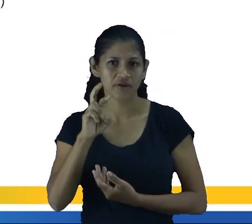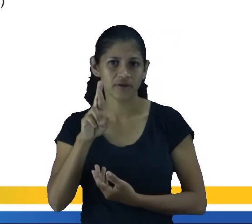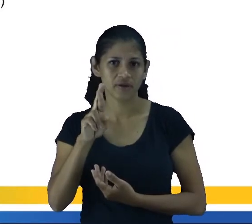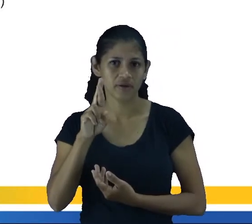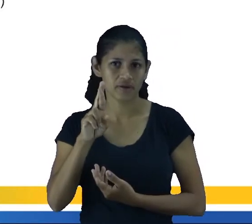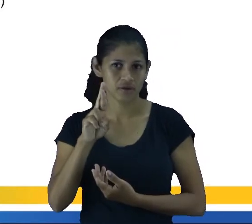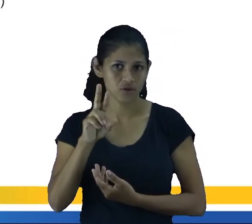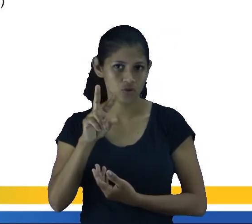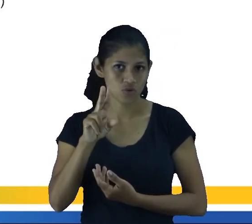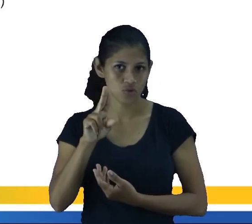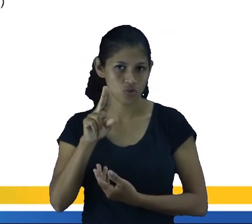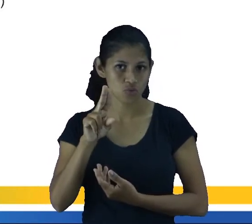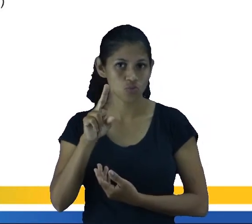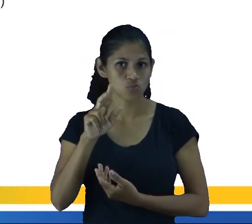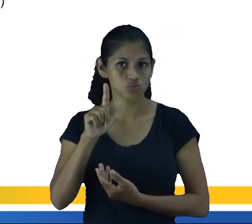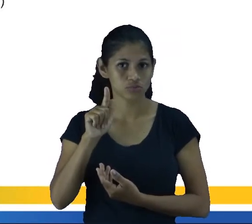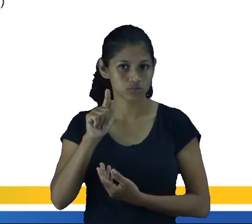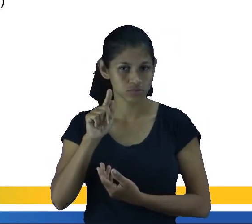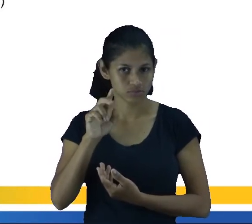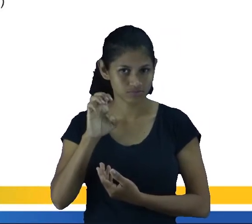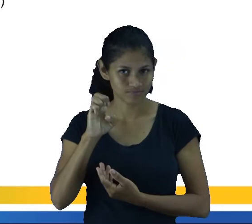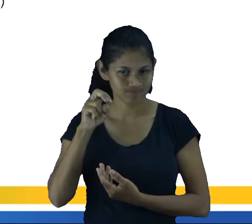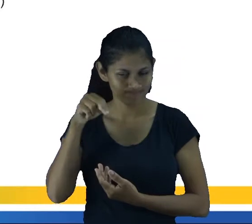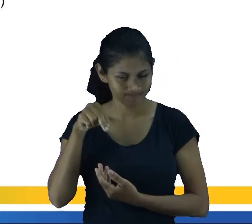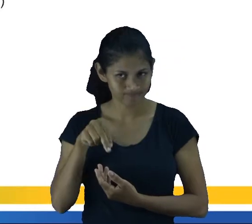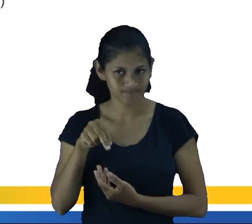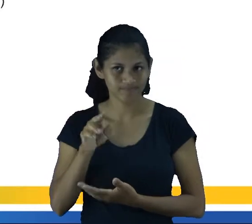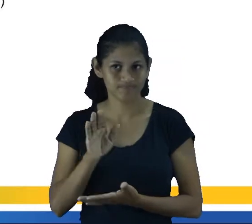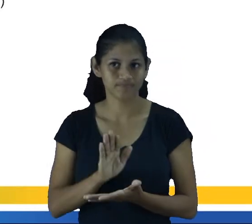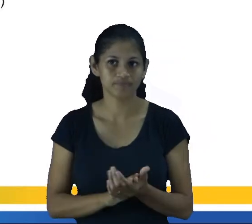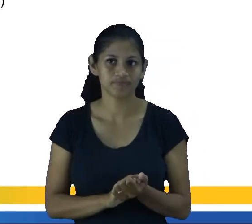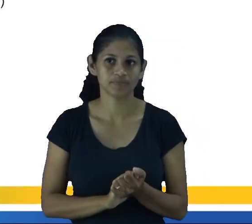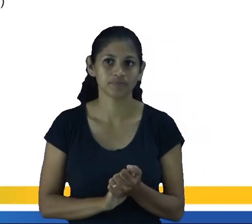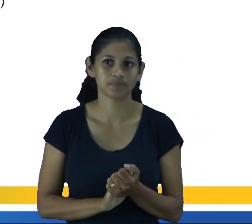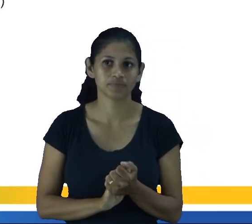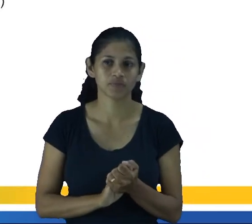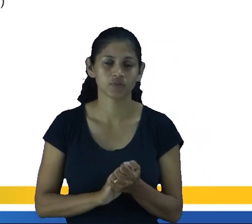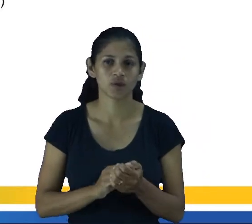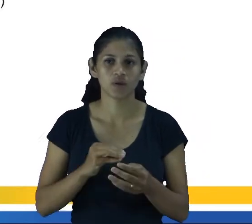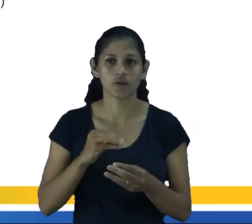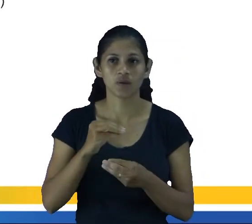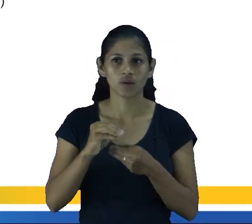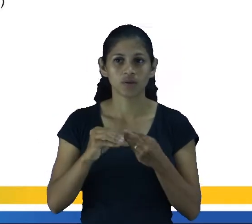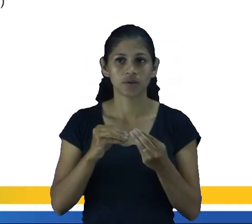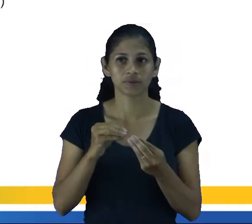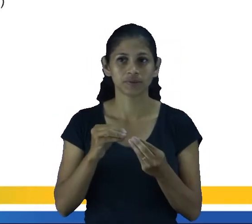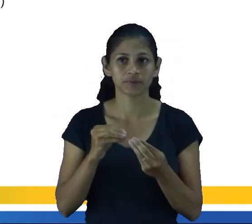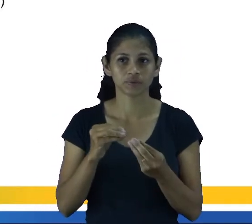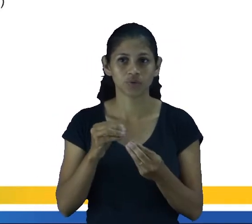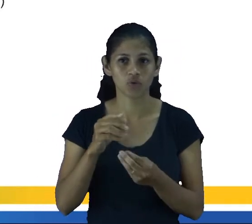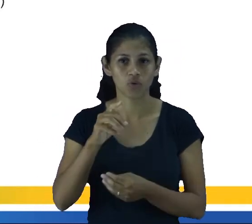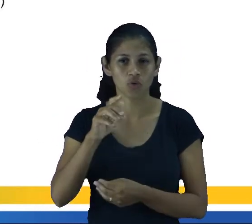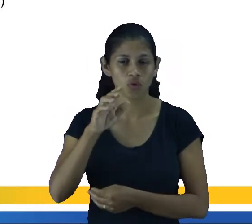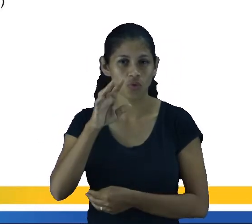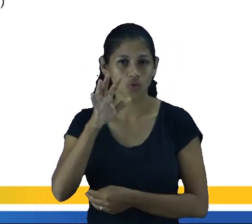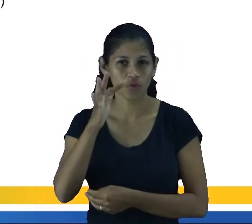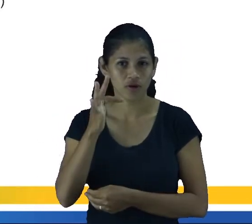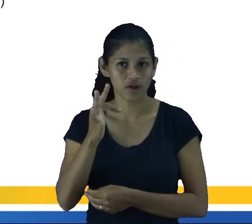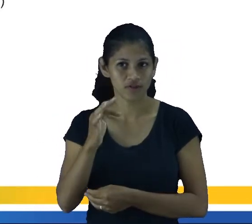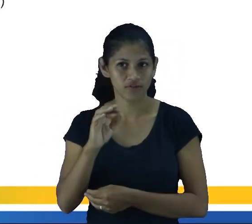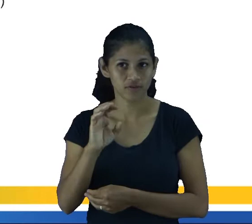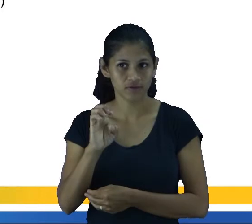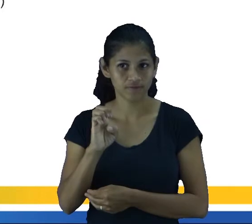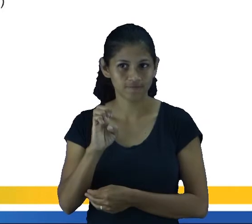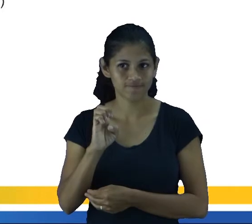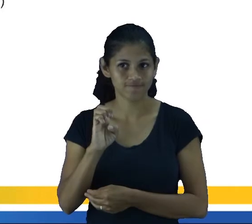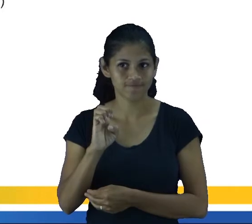a gente tem aqui o ferro, né? O ferro ali do prego vai reagir com, né, o sulfato de cobre,